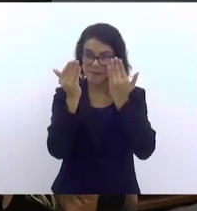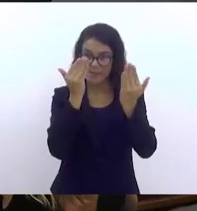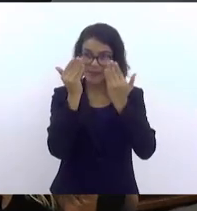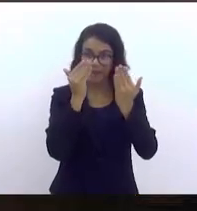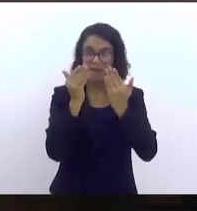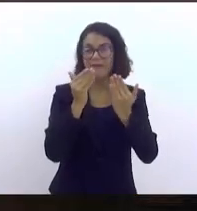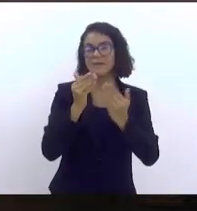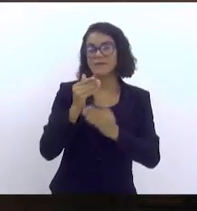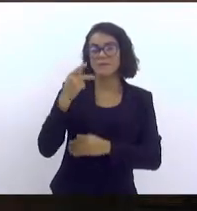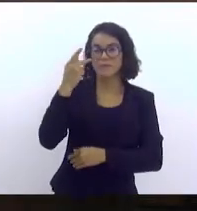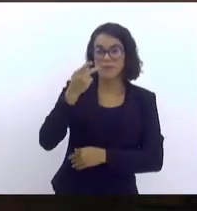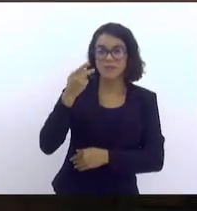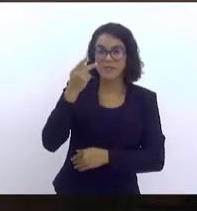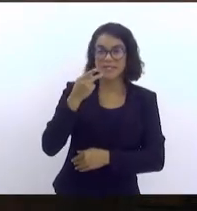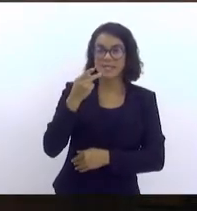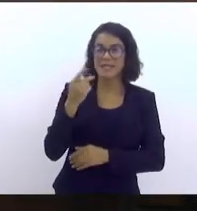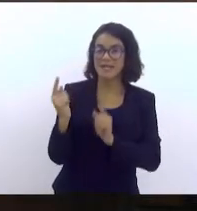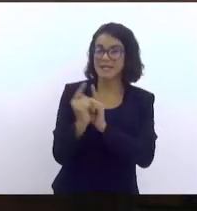clínica